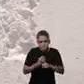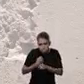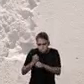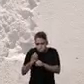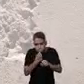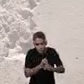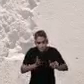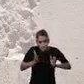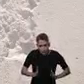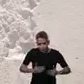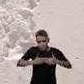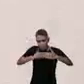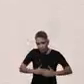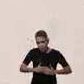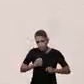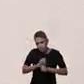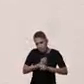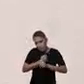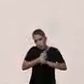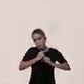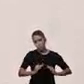levantar o meu barraco.